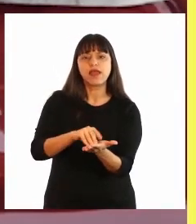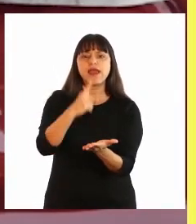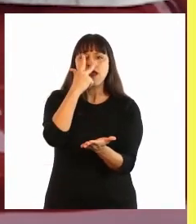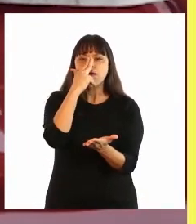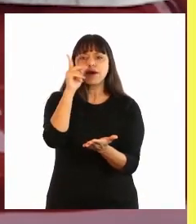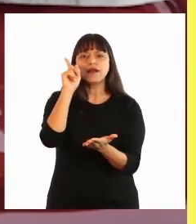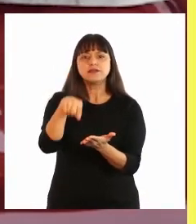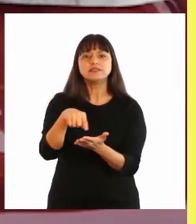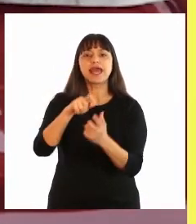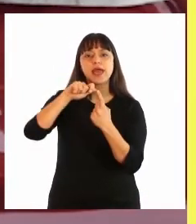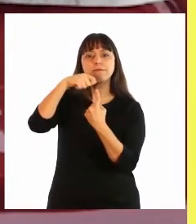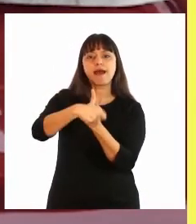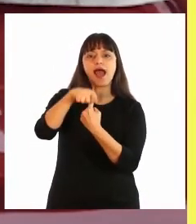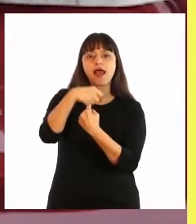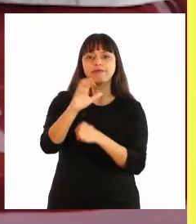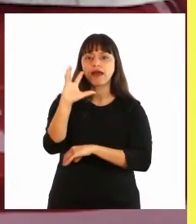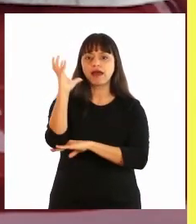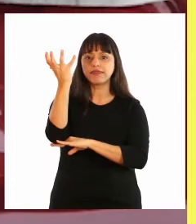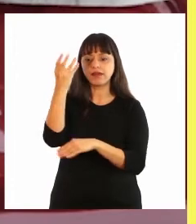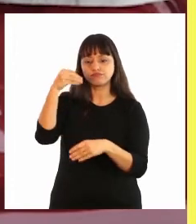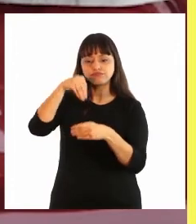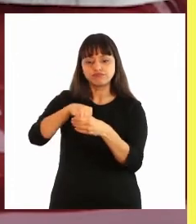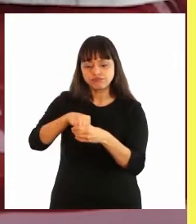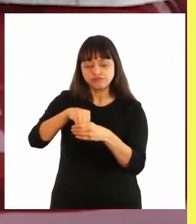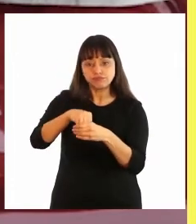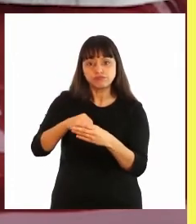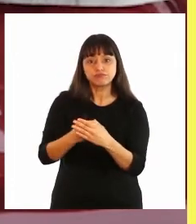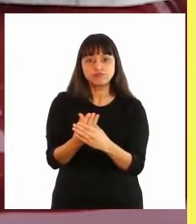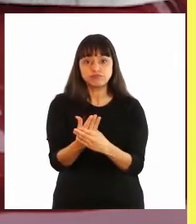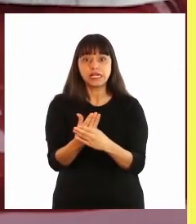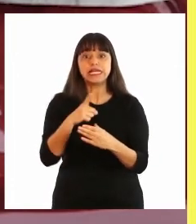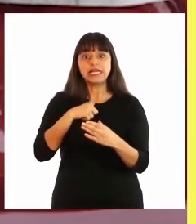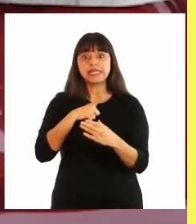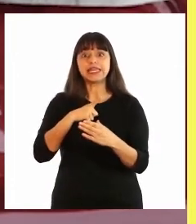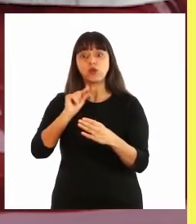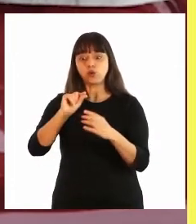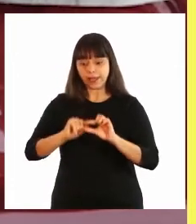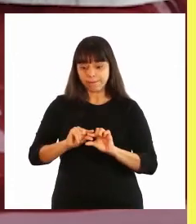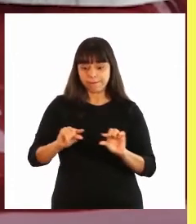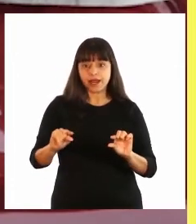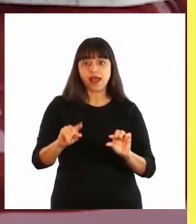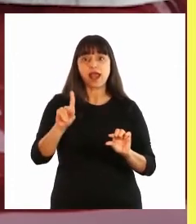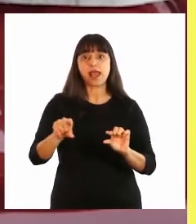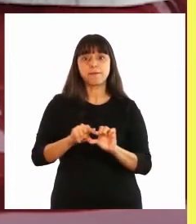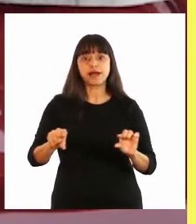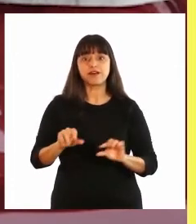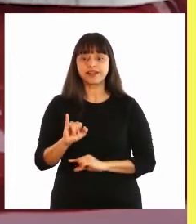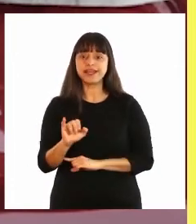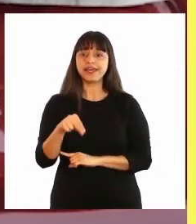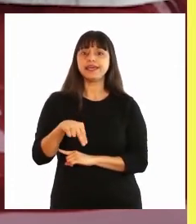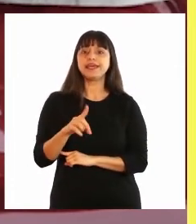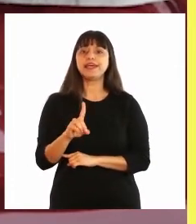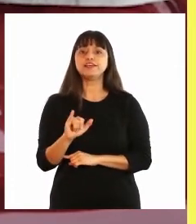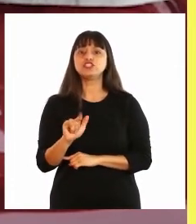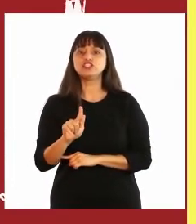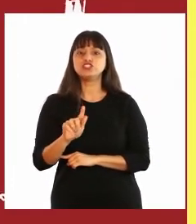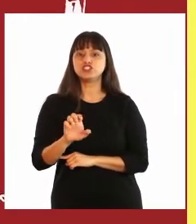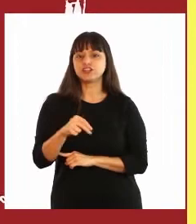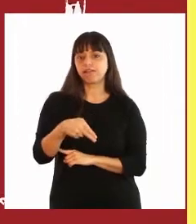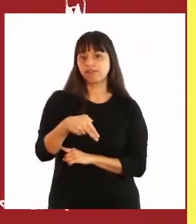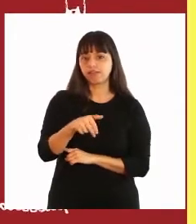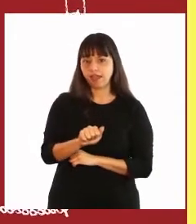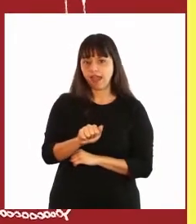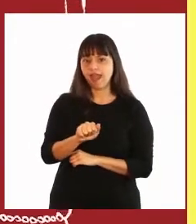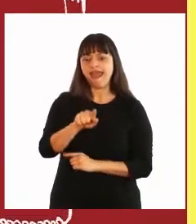banana, e embaixo disso coloco a palavra indígena. Então é um museu em chamas, e essa muda indígena